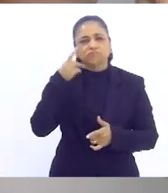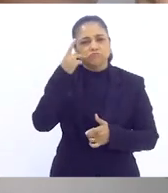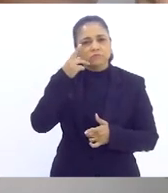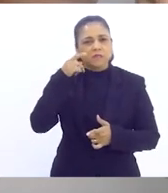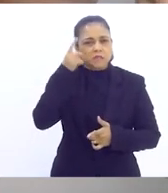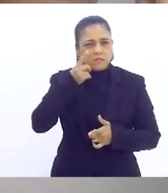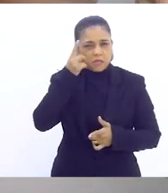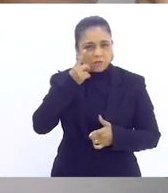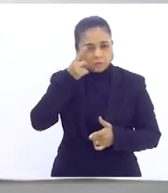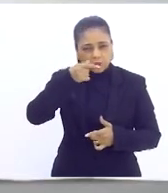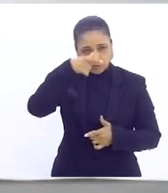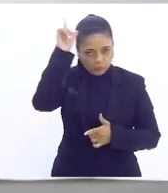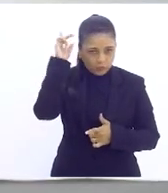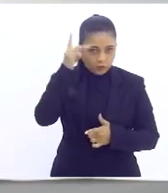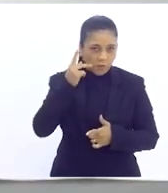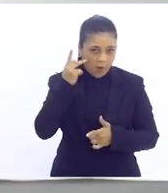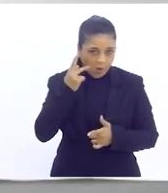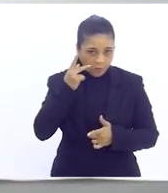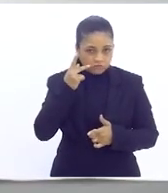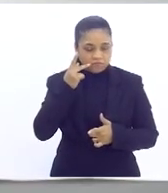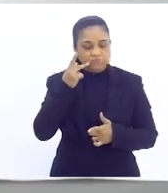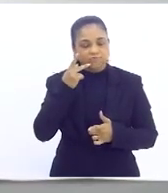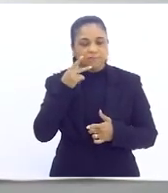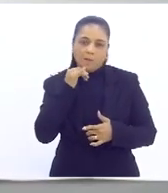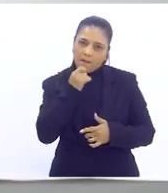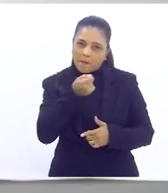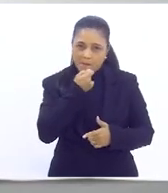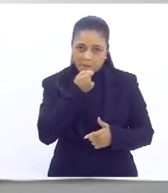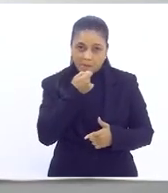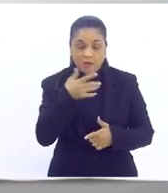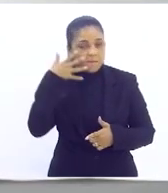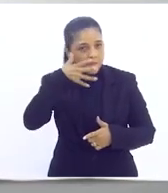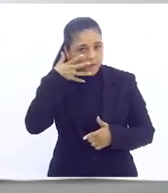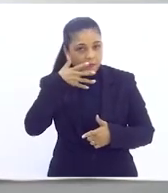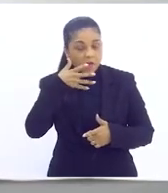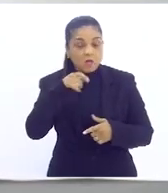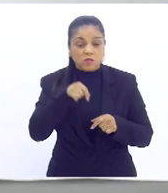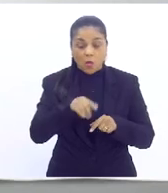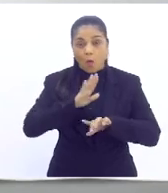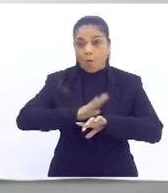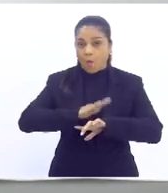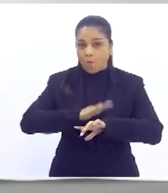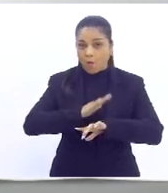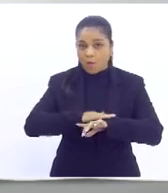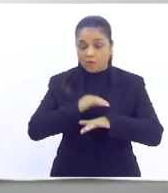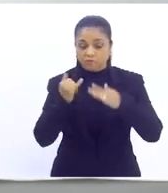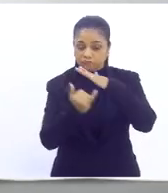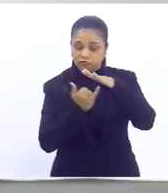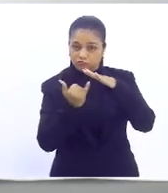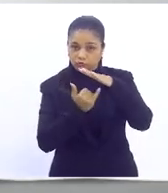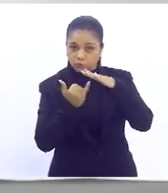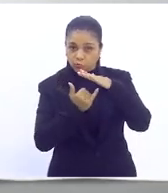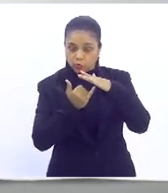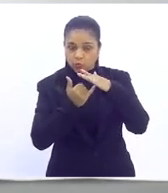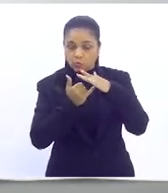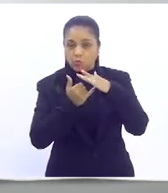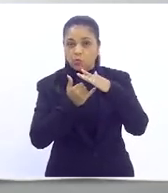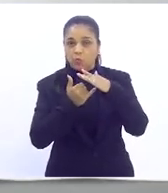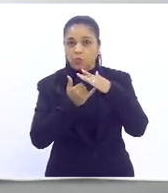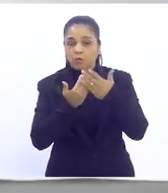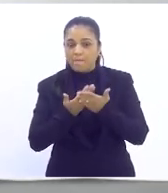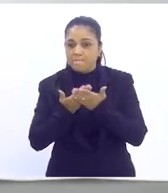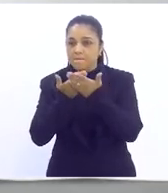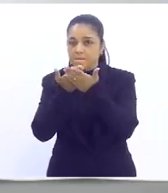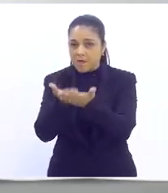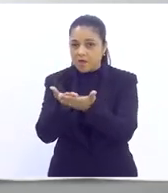querer fazer alguma consideração é um momento que sair do seu Instituto ele vai ser direcionado para